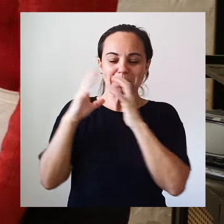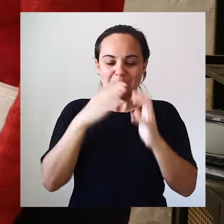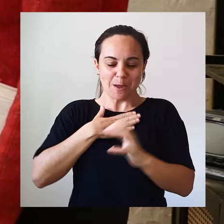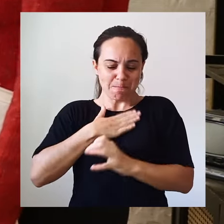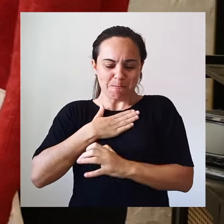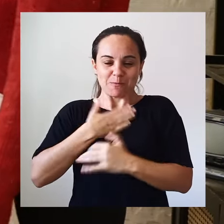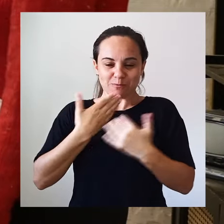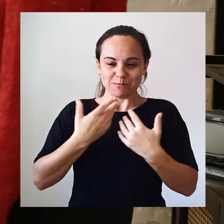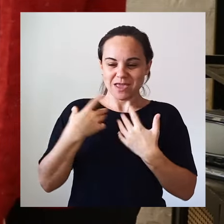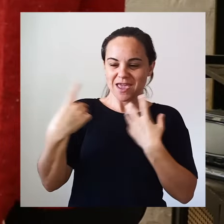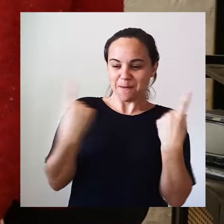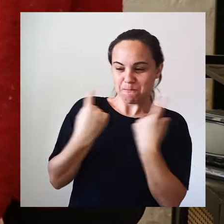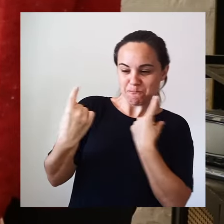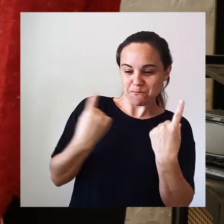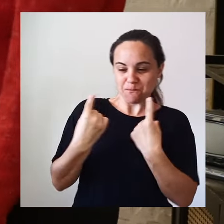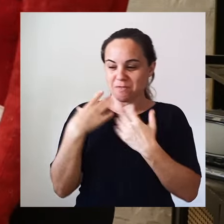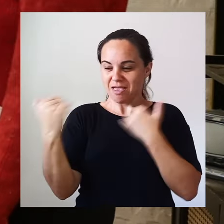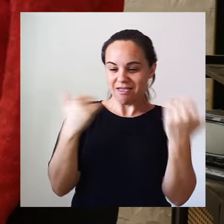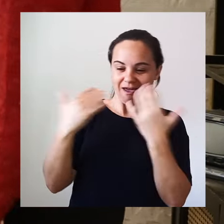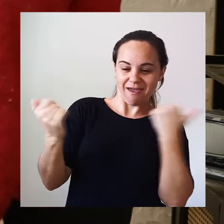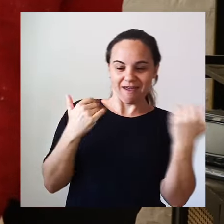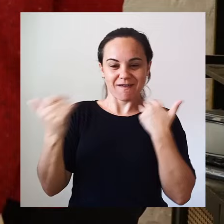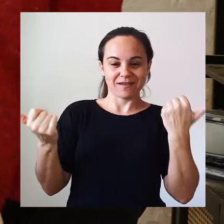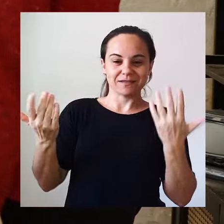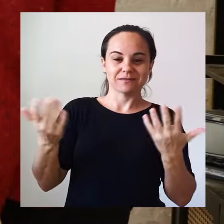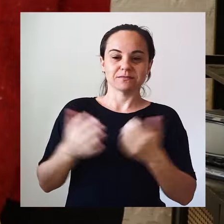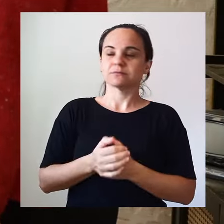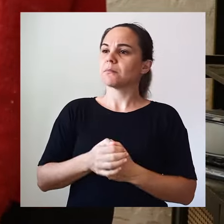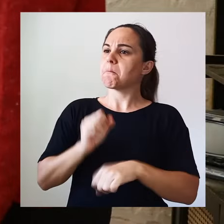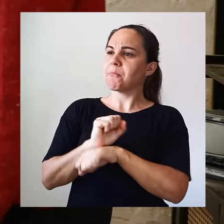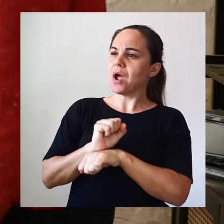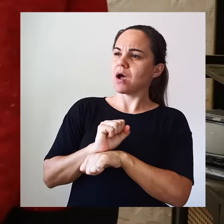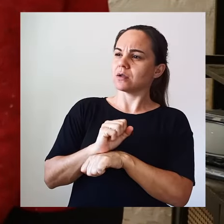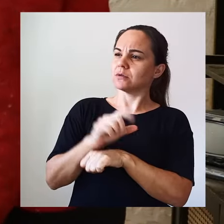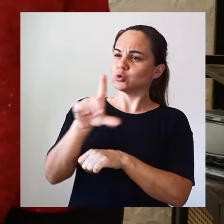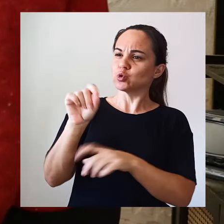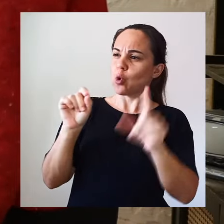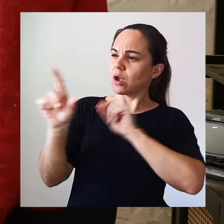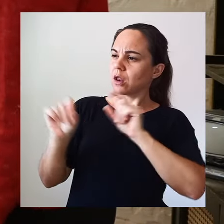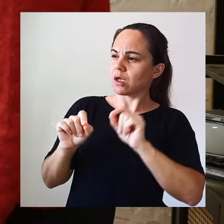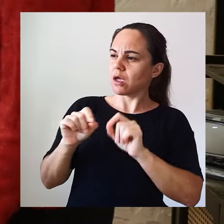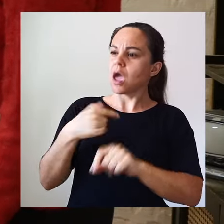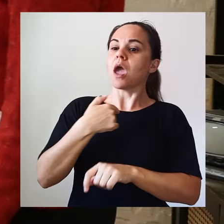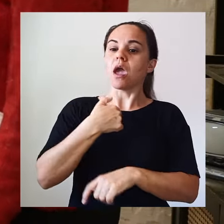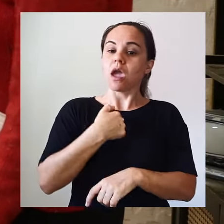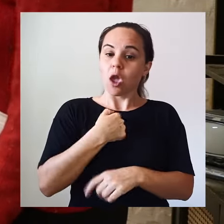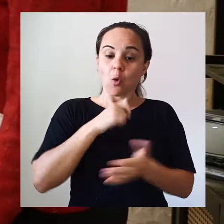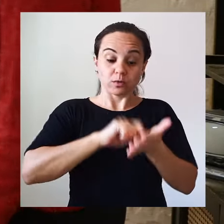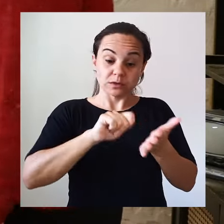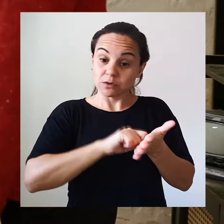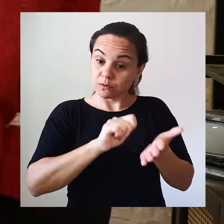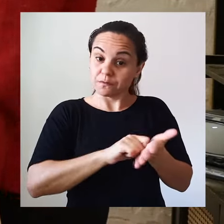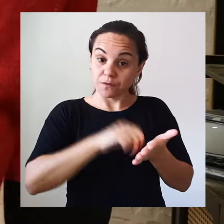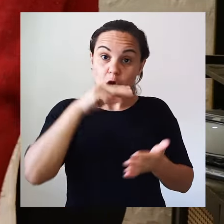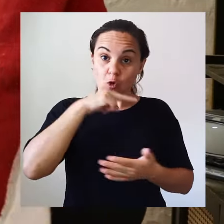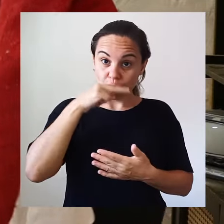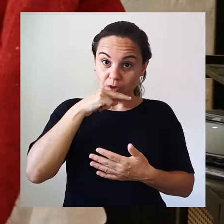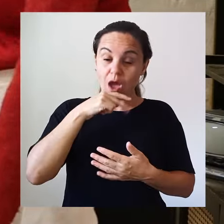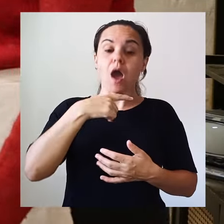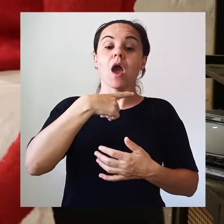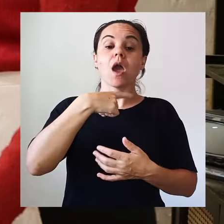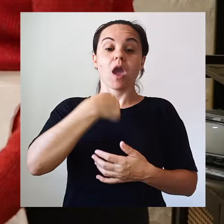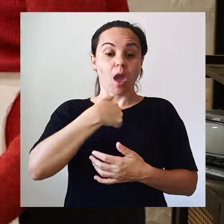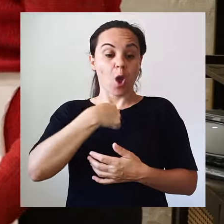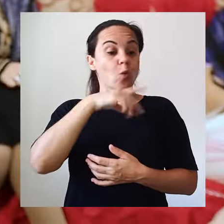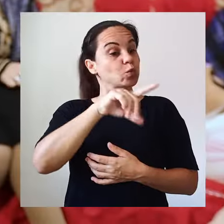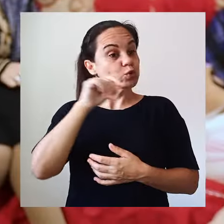Elzira! Parem de se escolher personagem! Eu escrevi a novela! Eu escolho